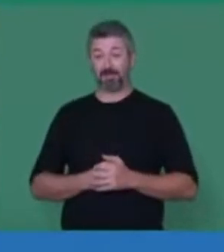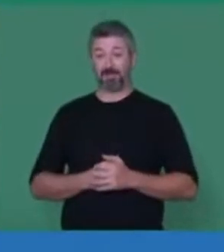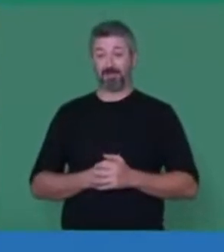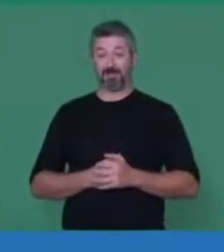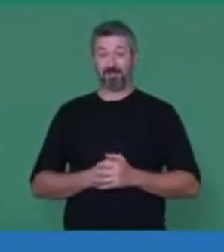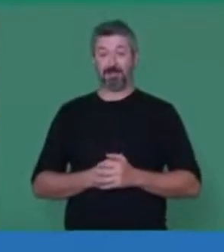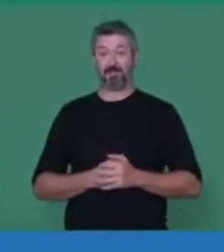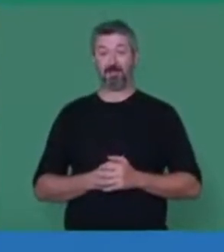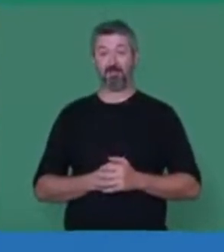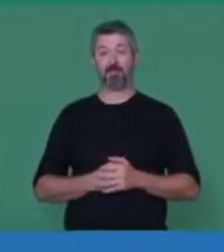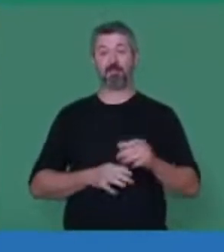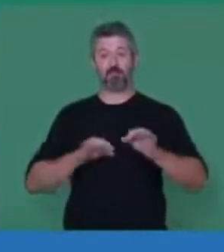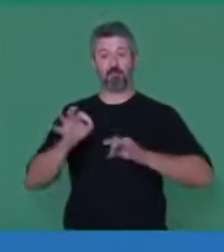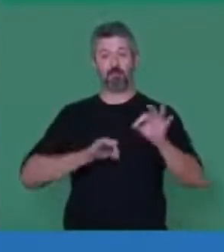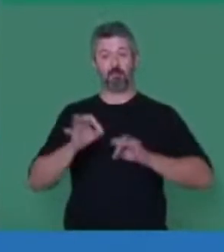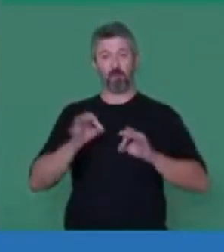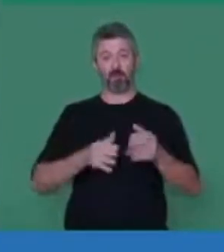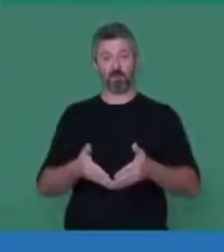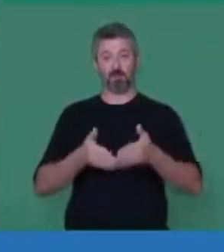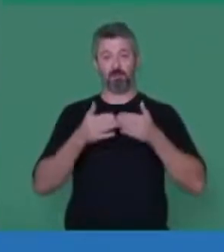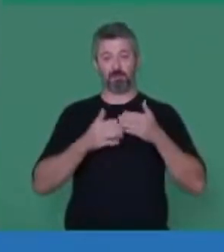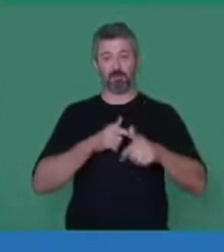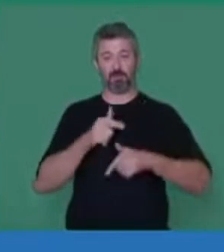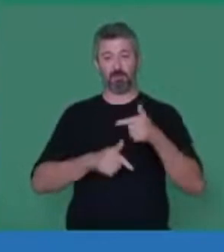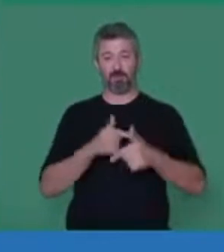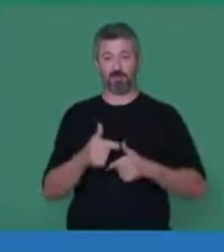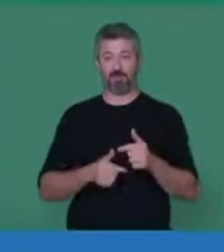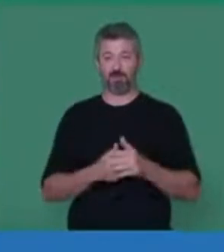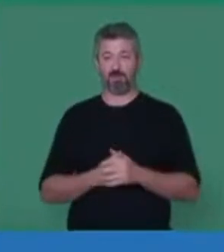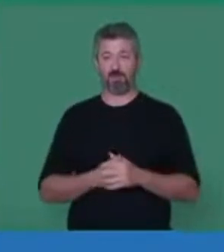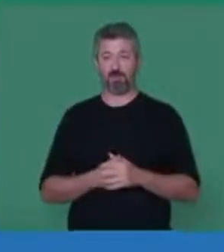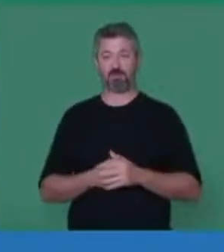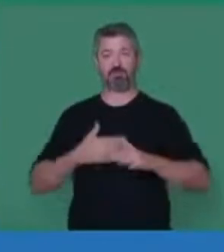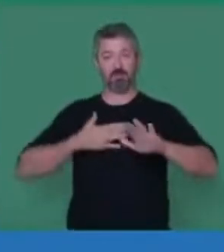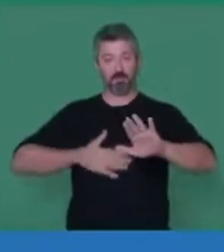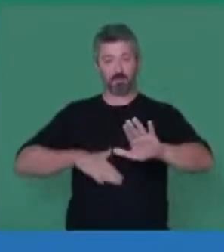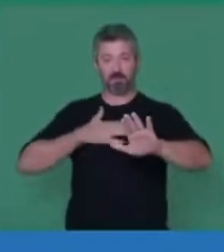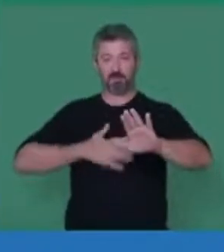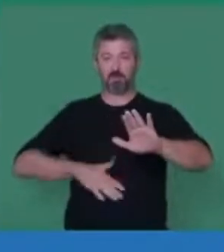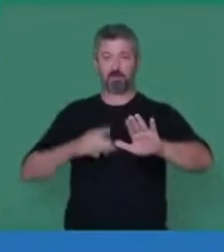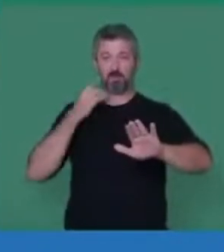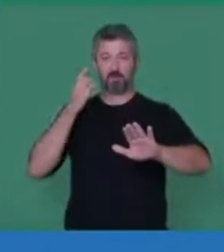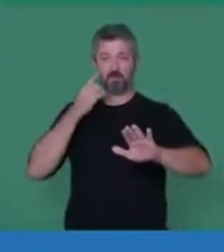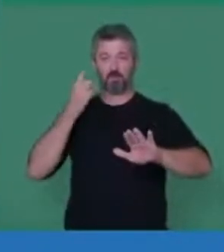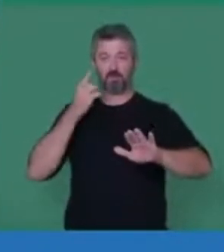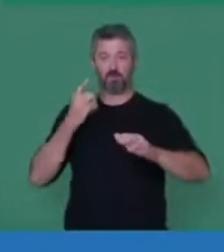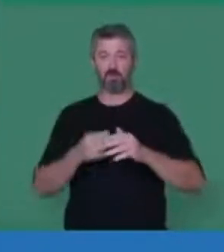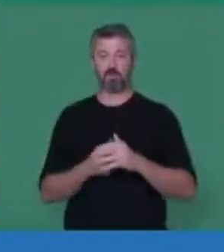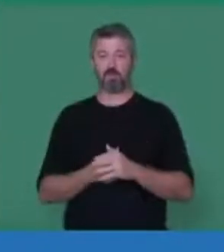Vamos restabelecer a ordem, por favor. Acalmem-se, deputados.